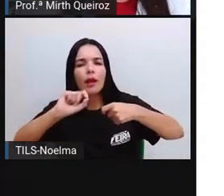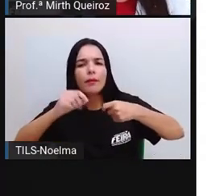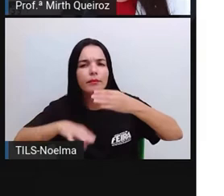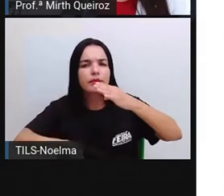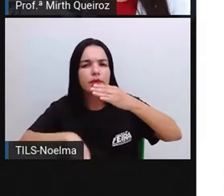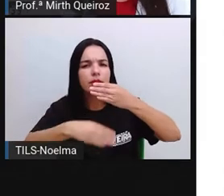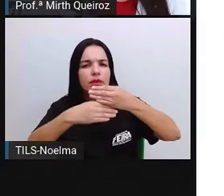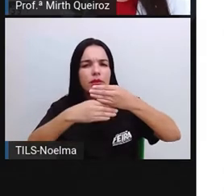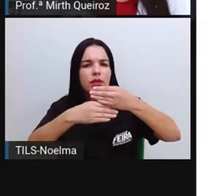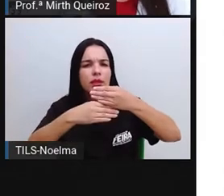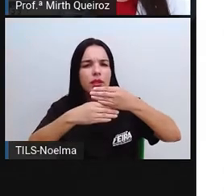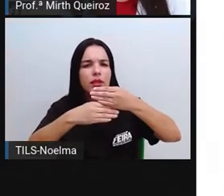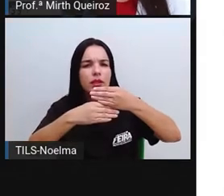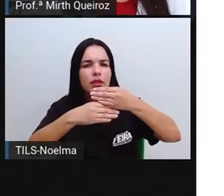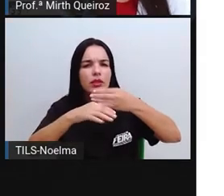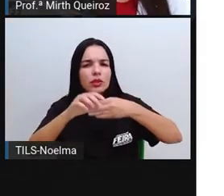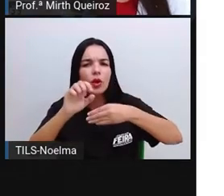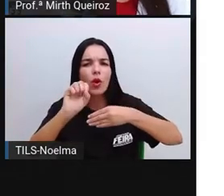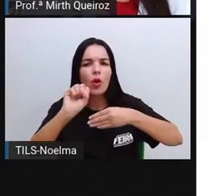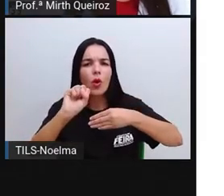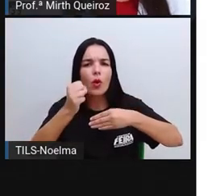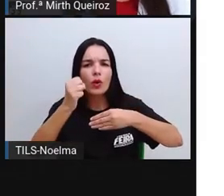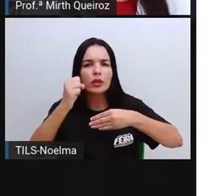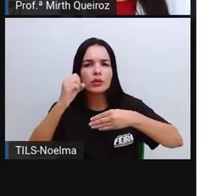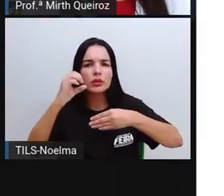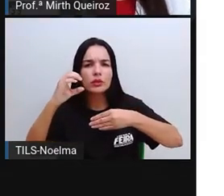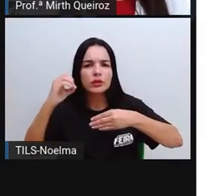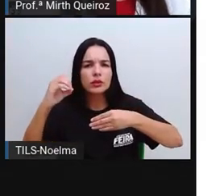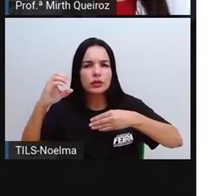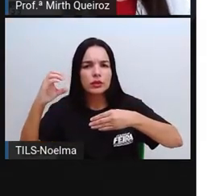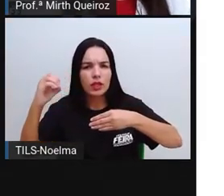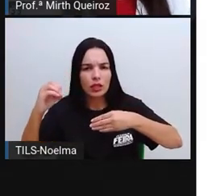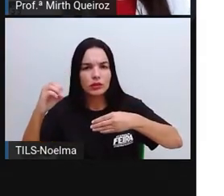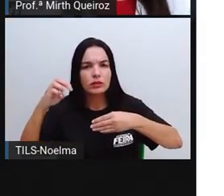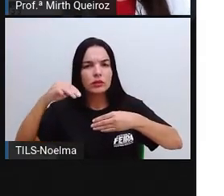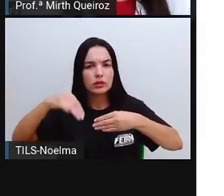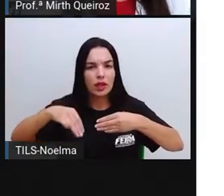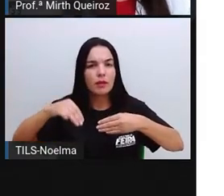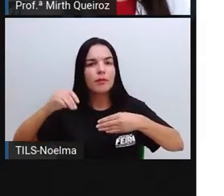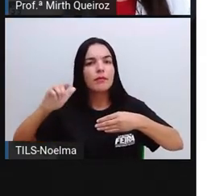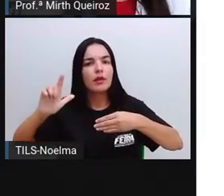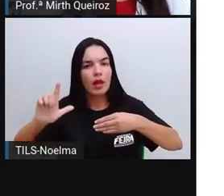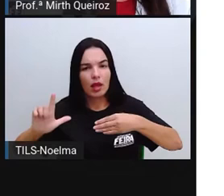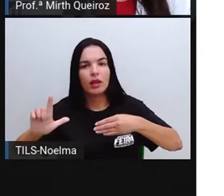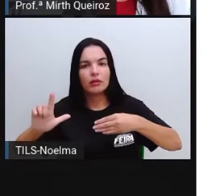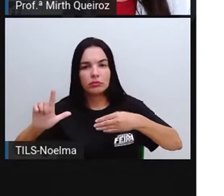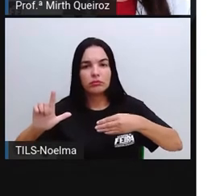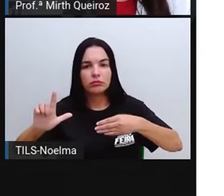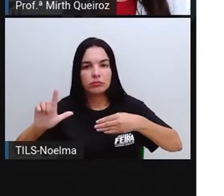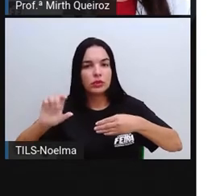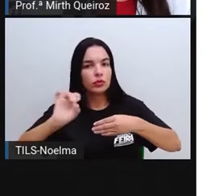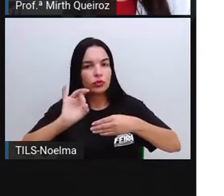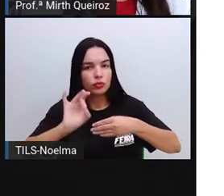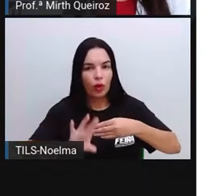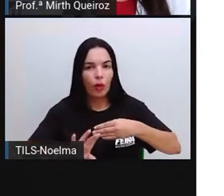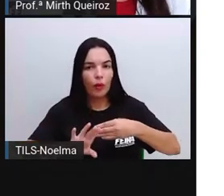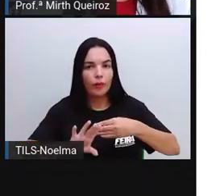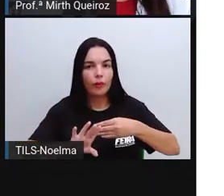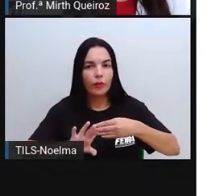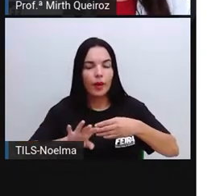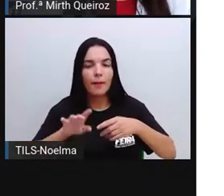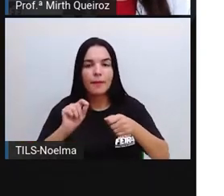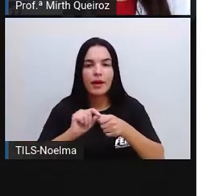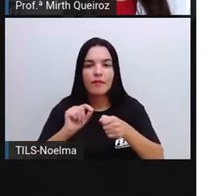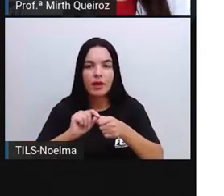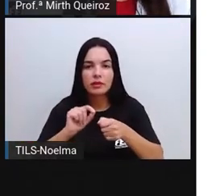quanto de água? Ela precisa de 800 ml, certo? Ela precisa de 800 ml para o